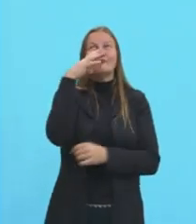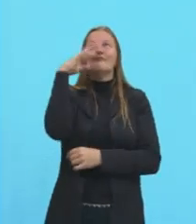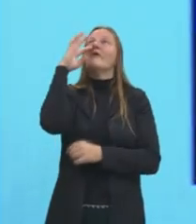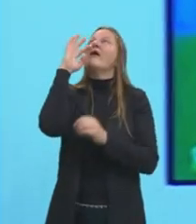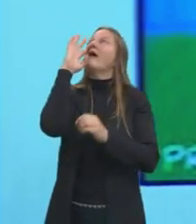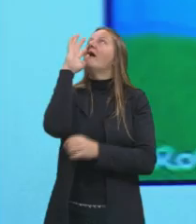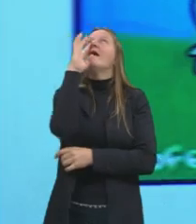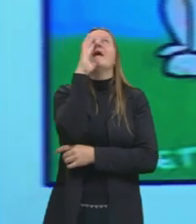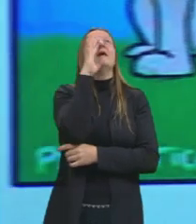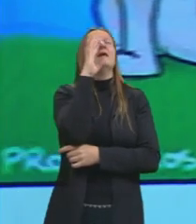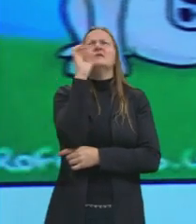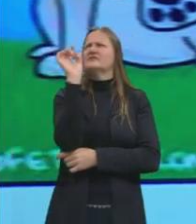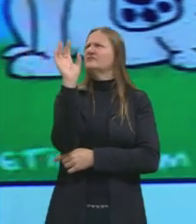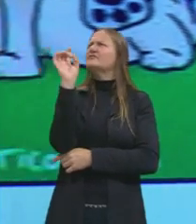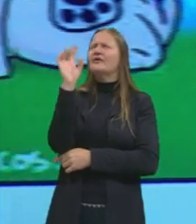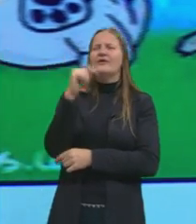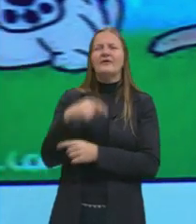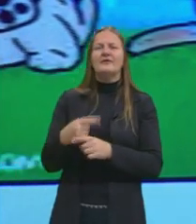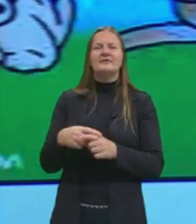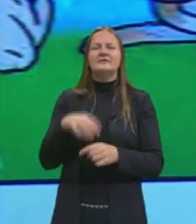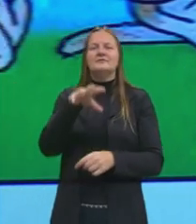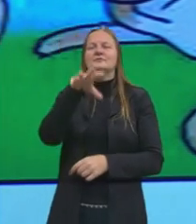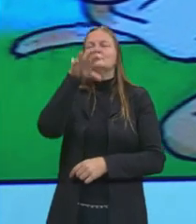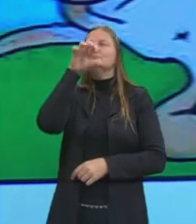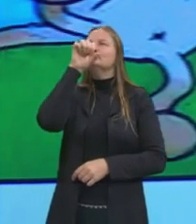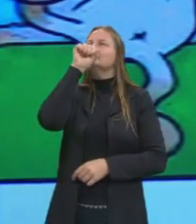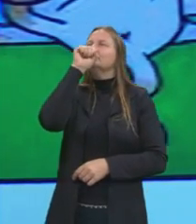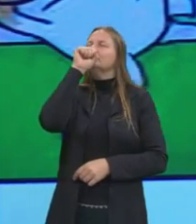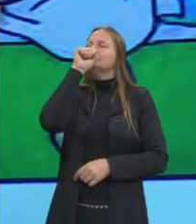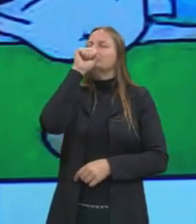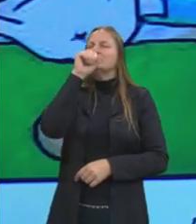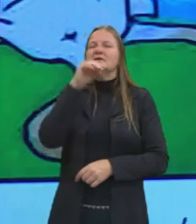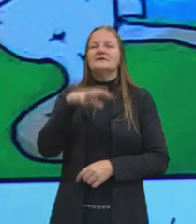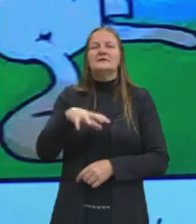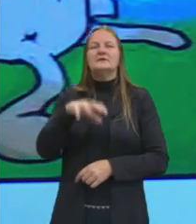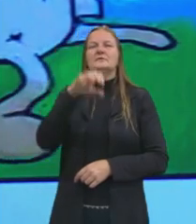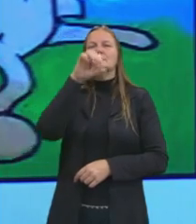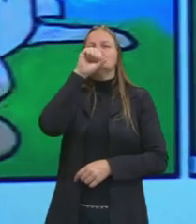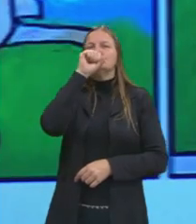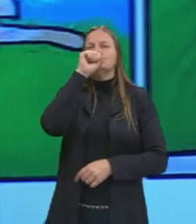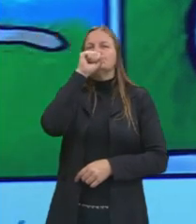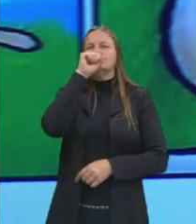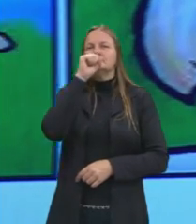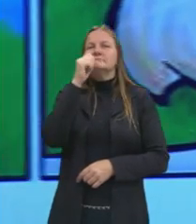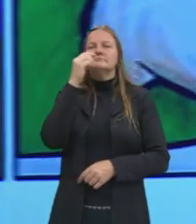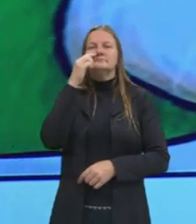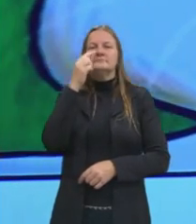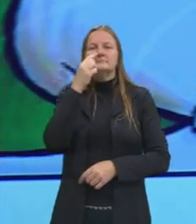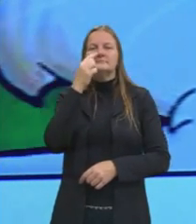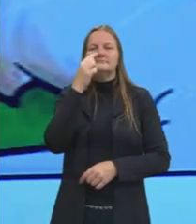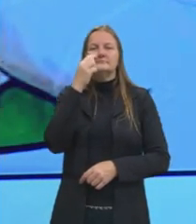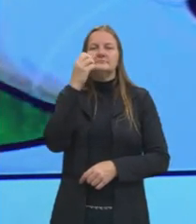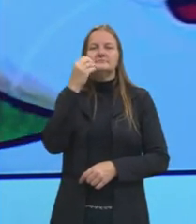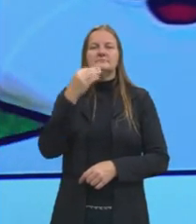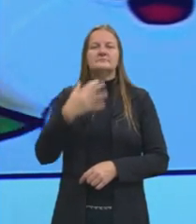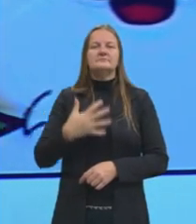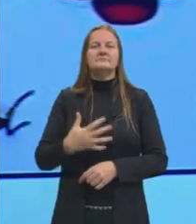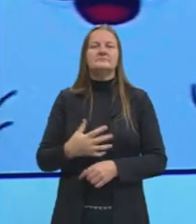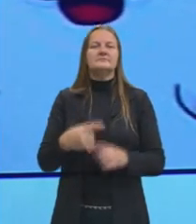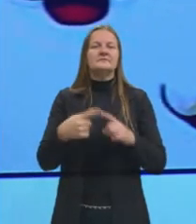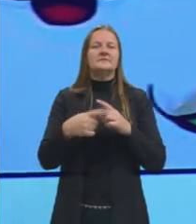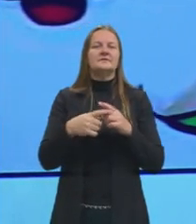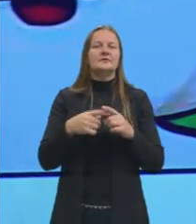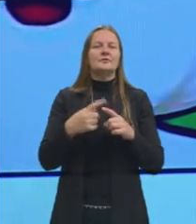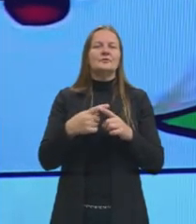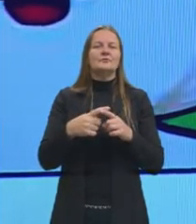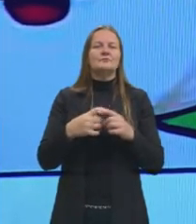só e tenta respirar e tenta respirar só pelo pelo focinho por favor para não me